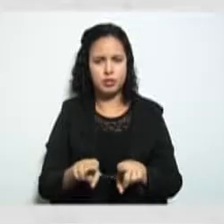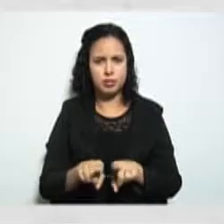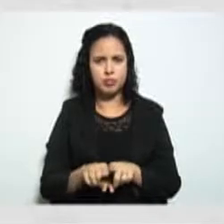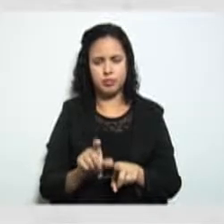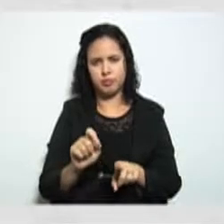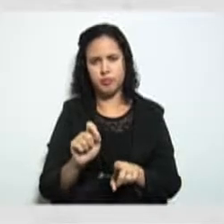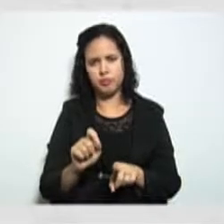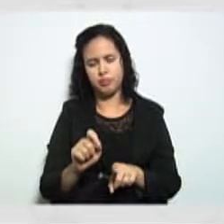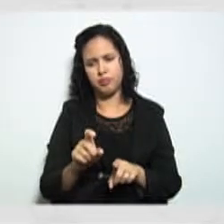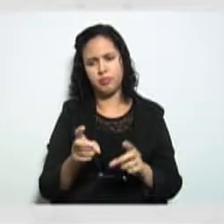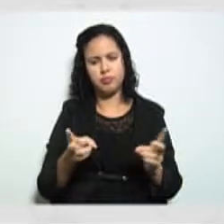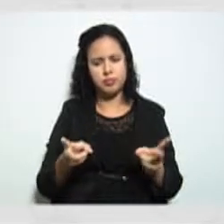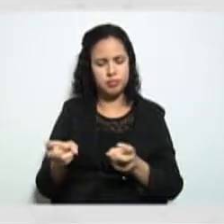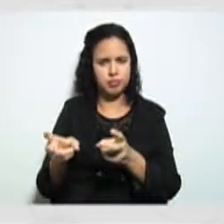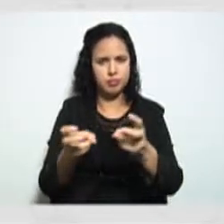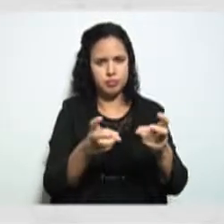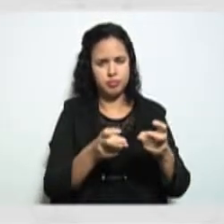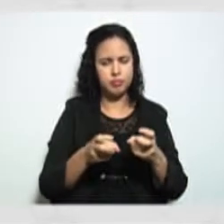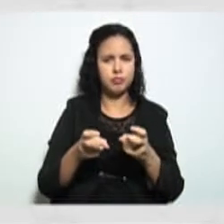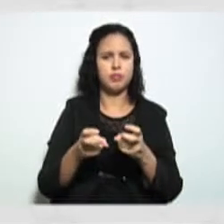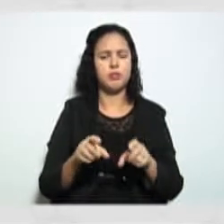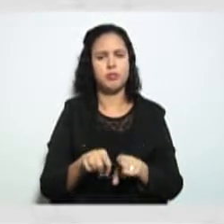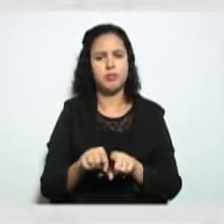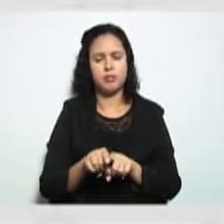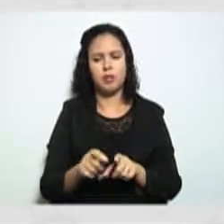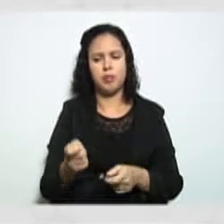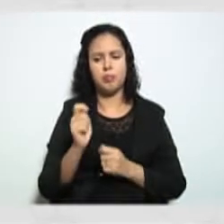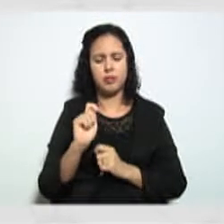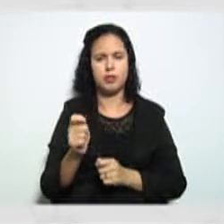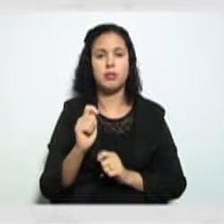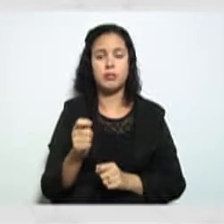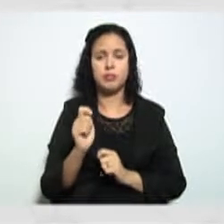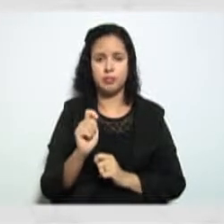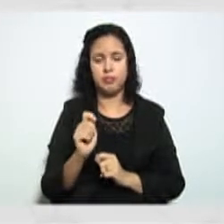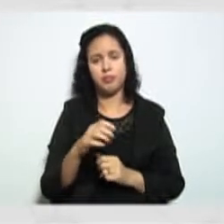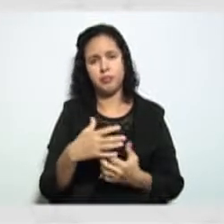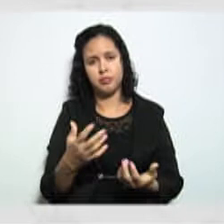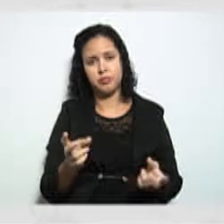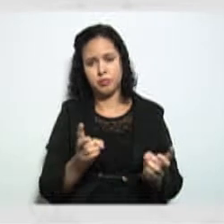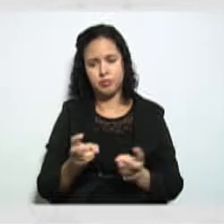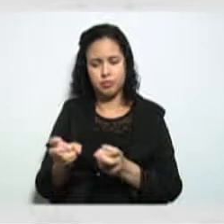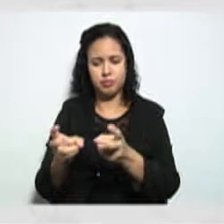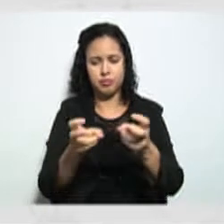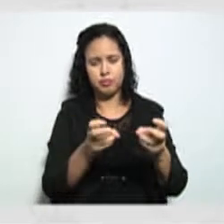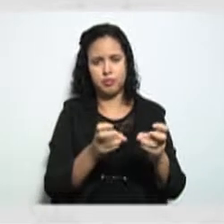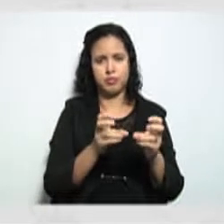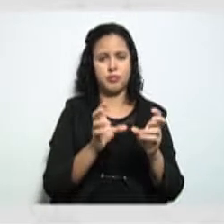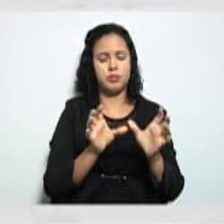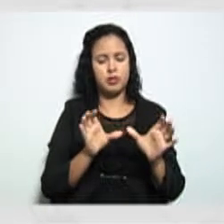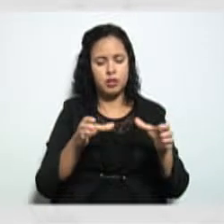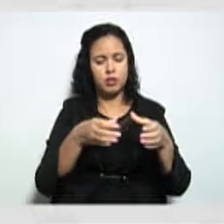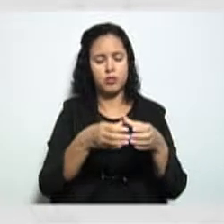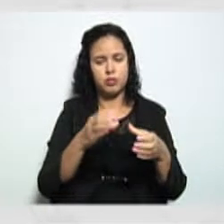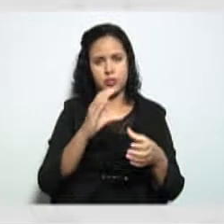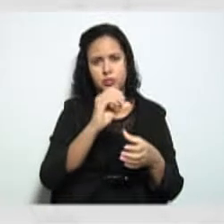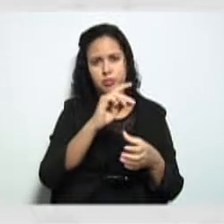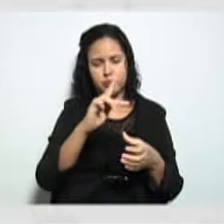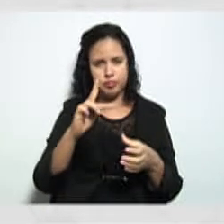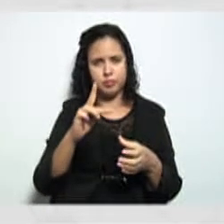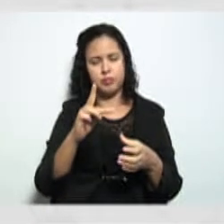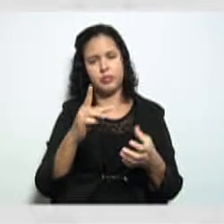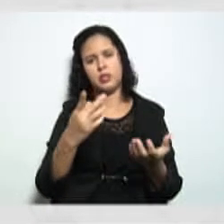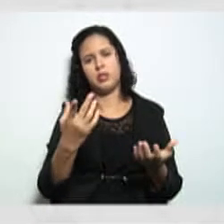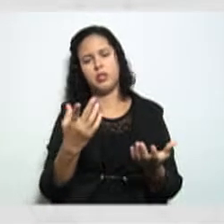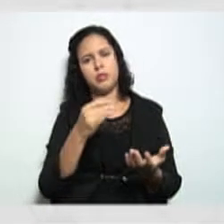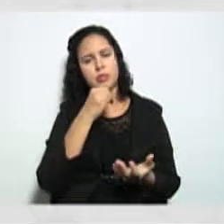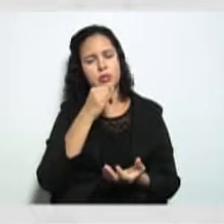de extrativismo e de pesca. O extrativismo a gente vai ter, por exemplo, quando se reúne em cooperativas, aquelas pessoas que extraem